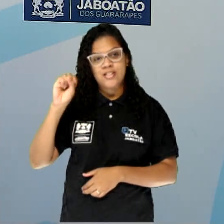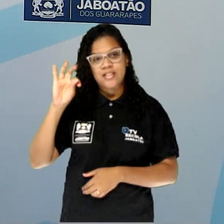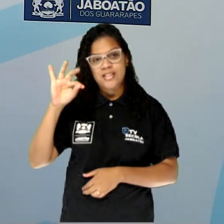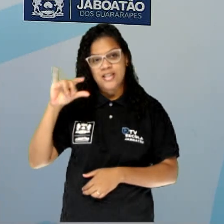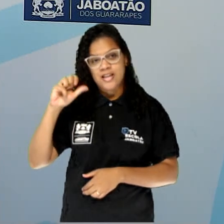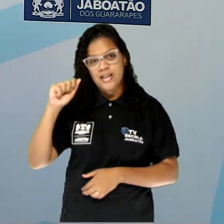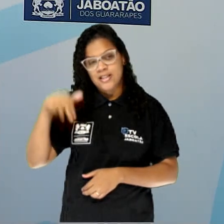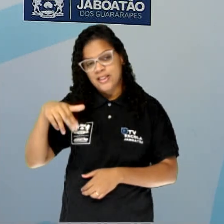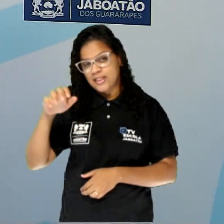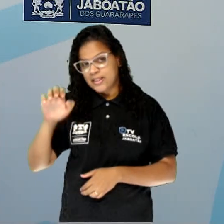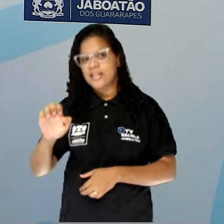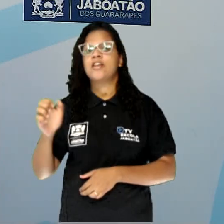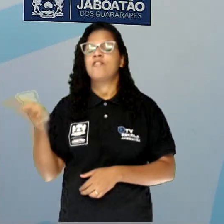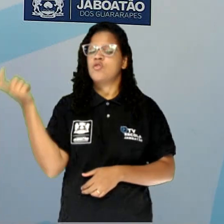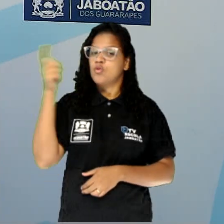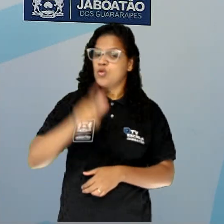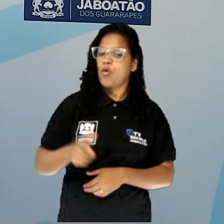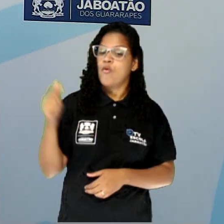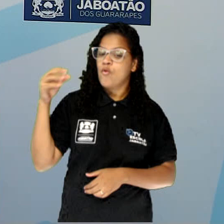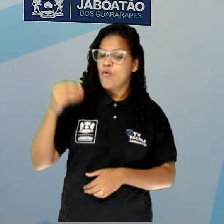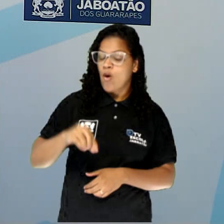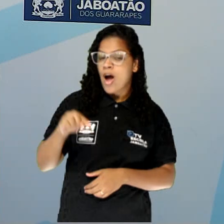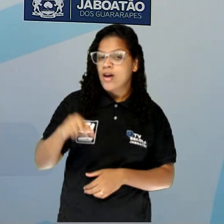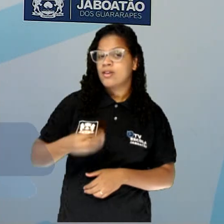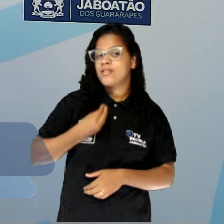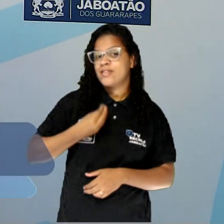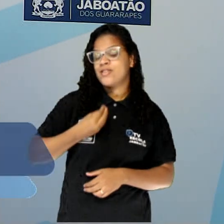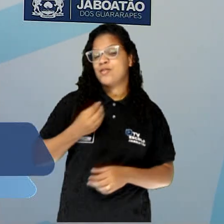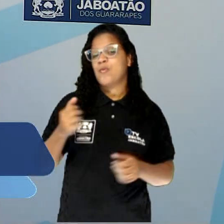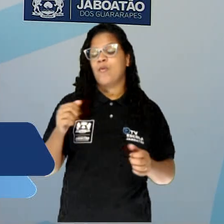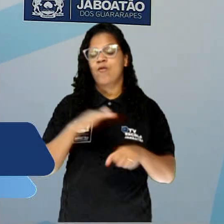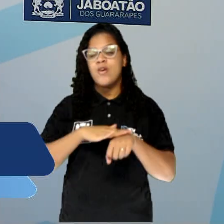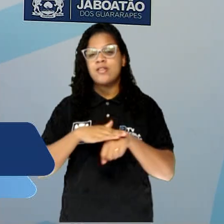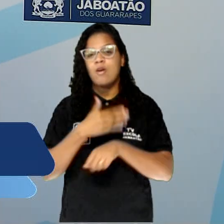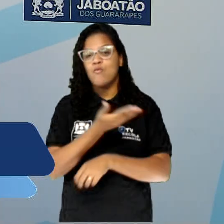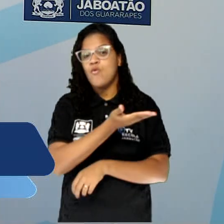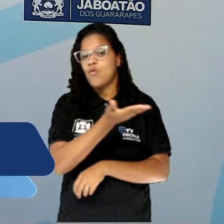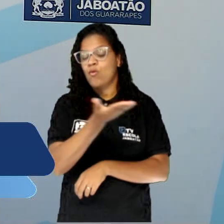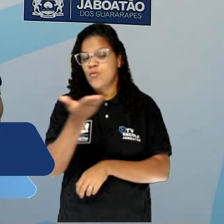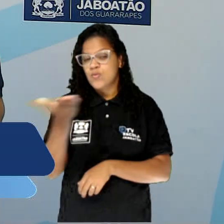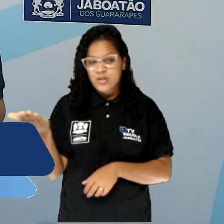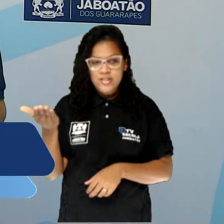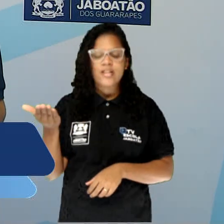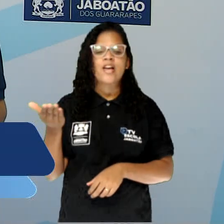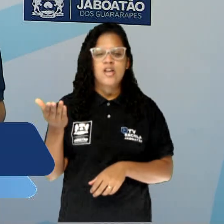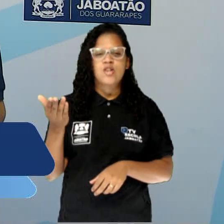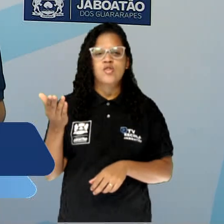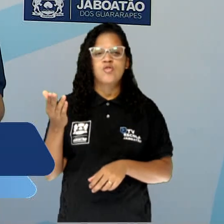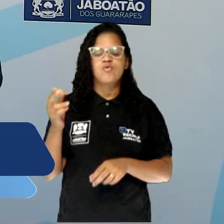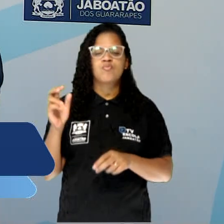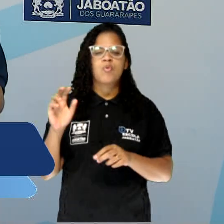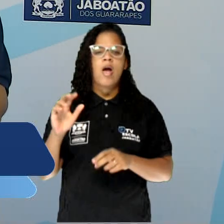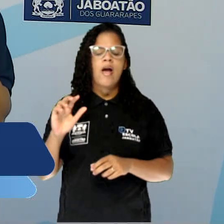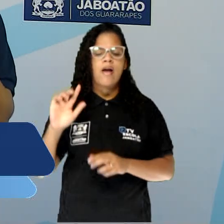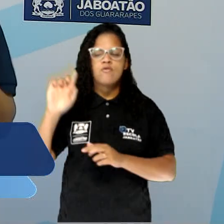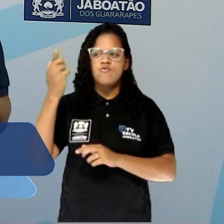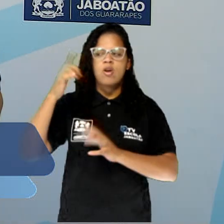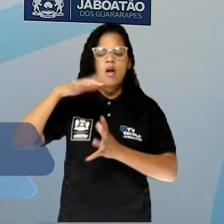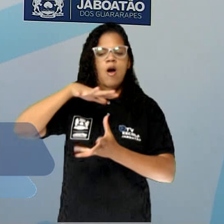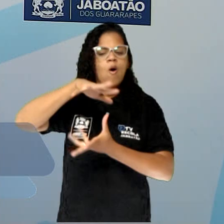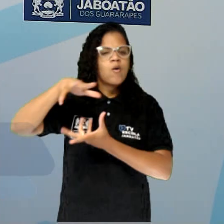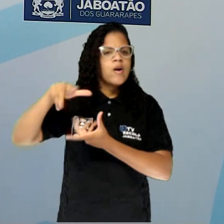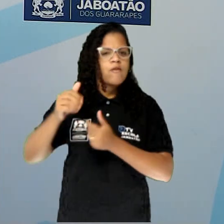vez aqui na TV Escola conversar com vocês na disciplina de Geografia. Vamos ver o que